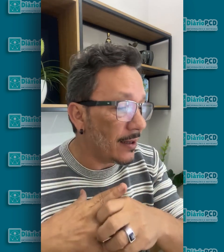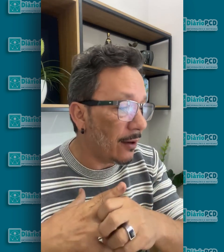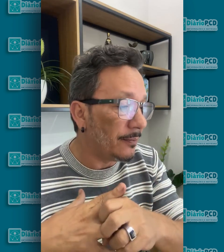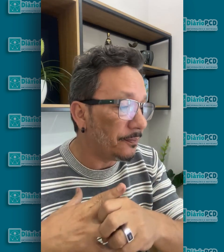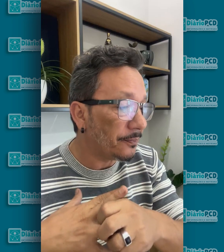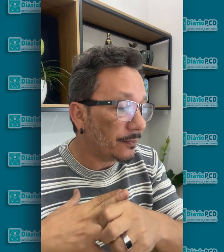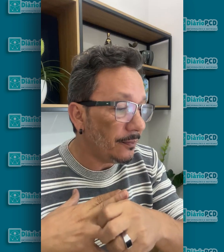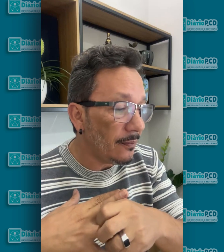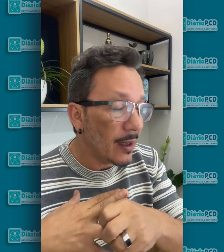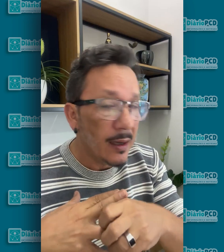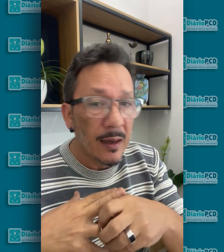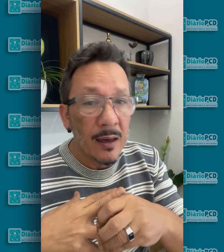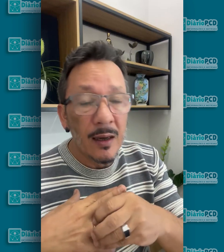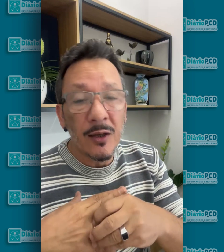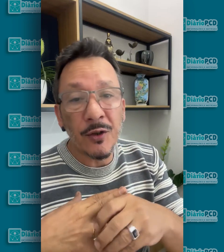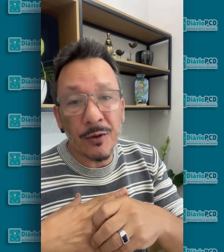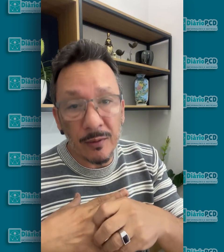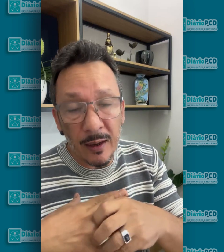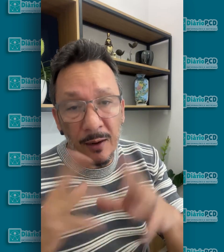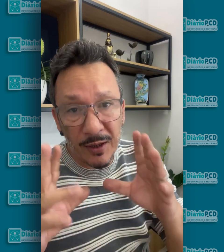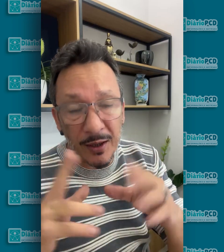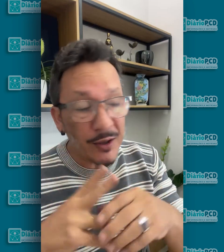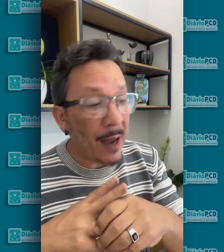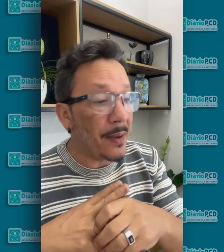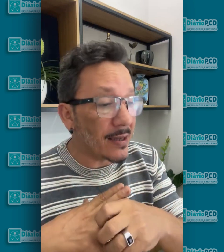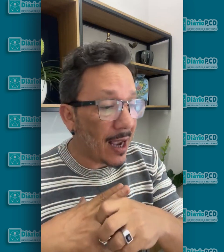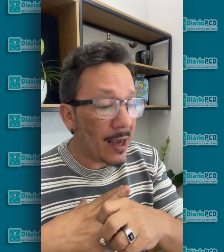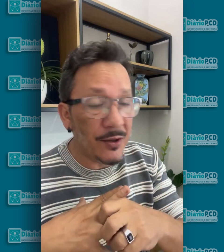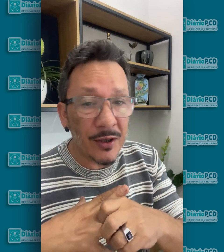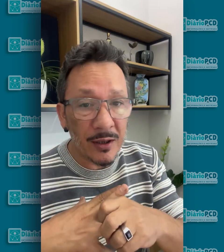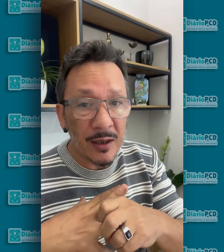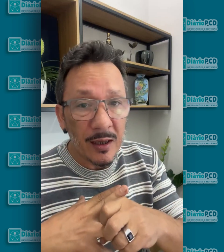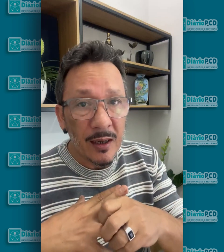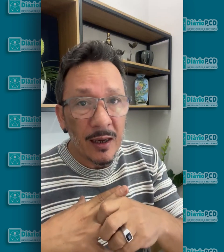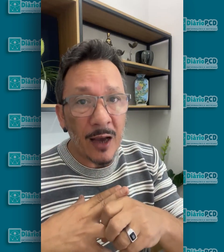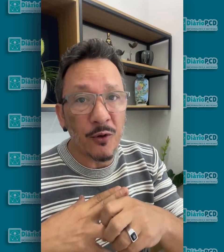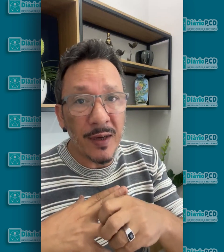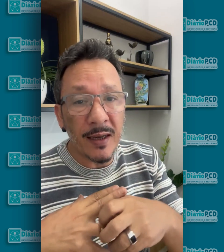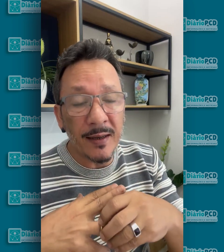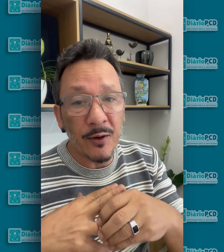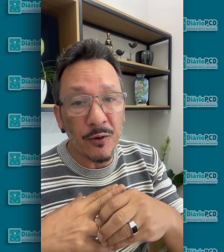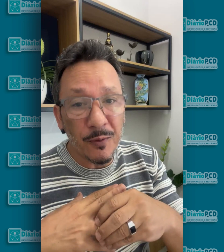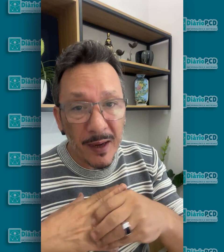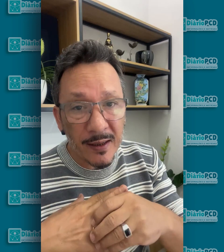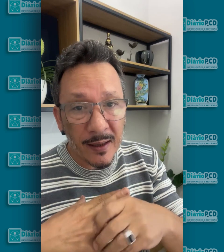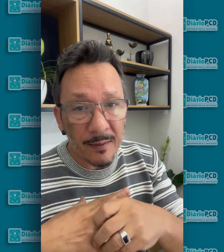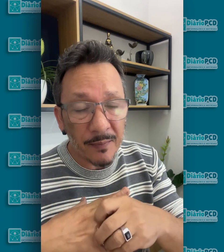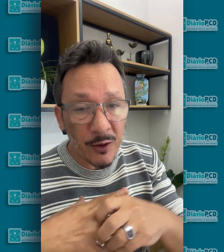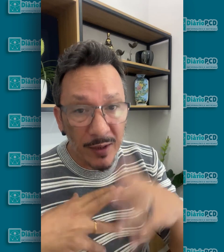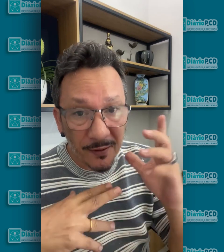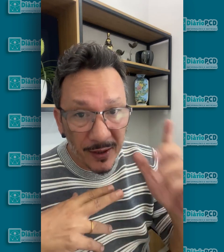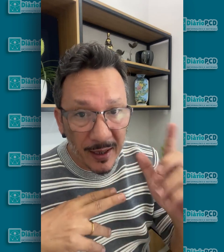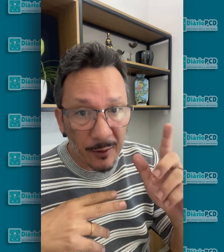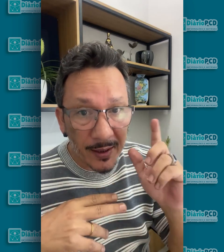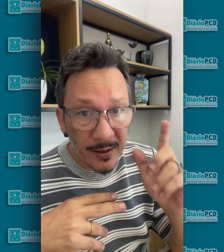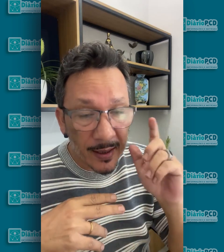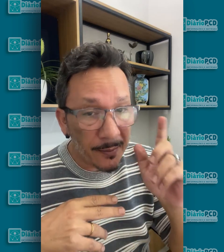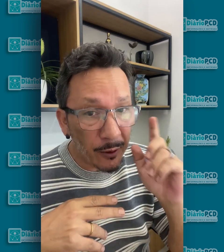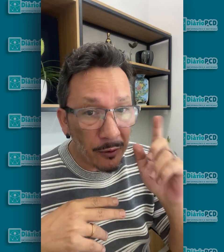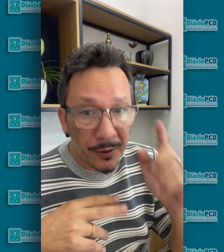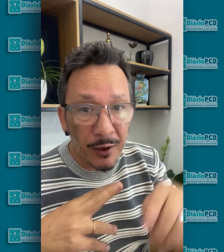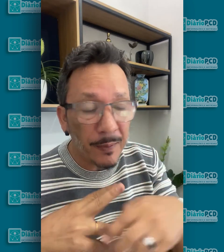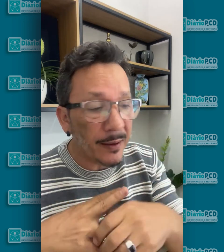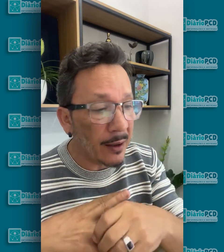as eleições e tal. É o seguinte: apesar de a juíza ter suspensa, a juíza federal